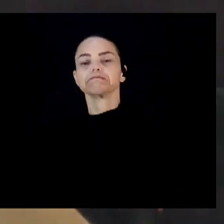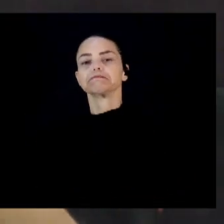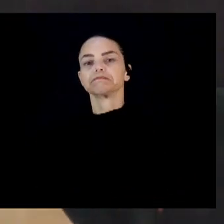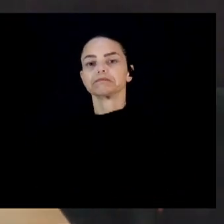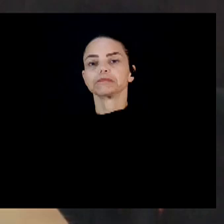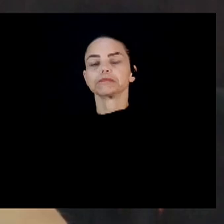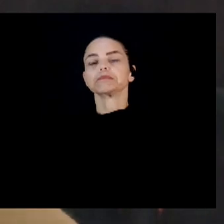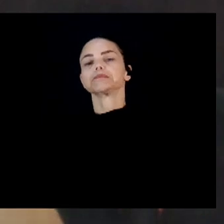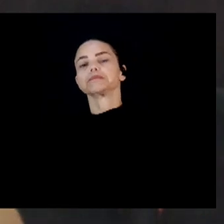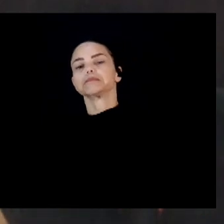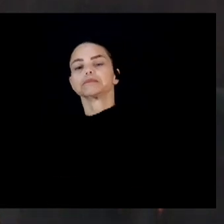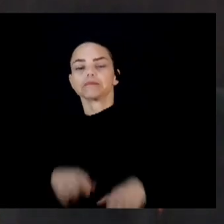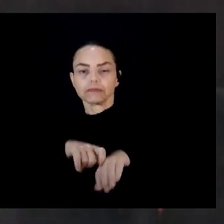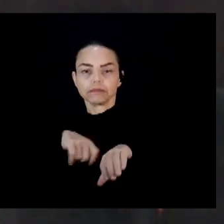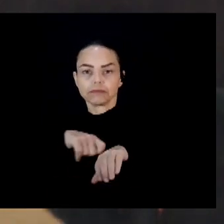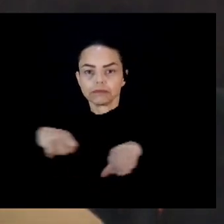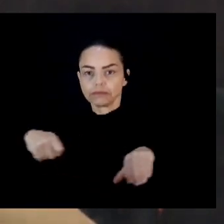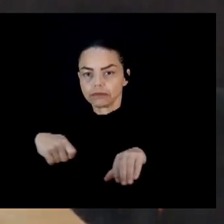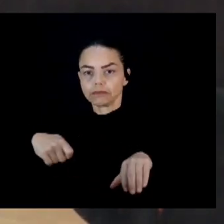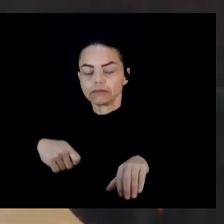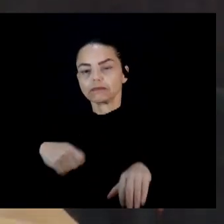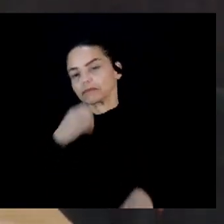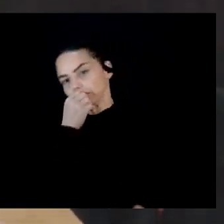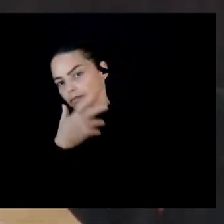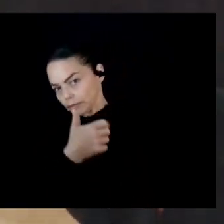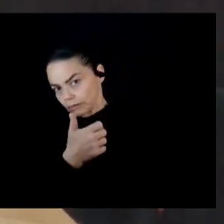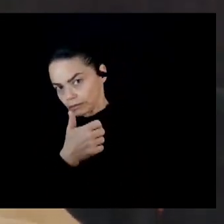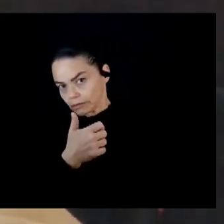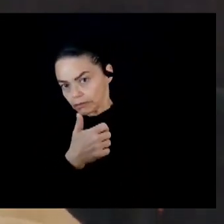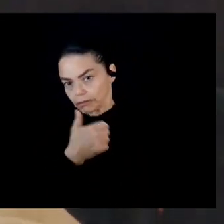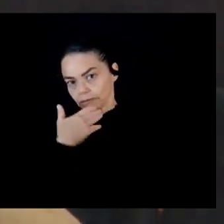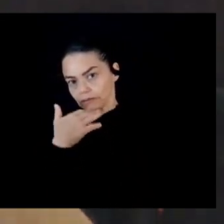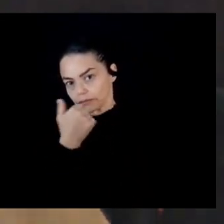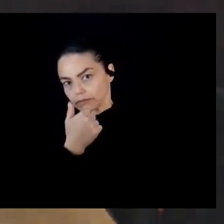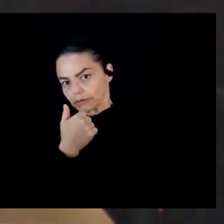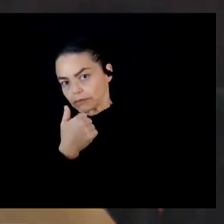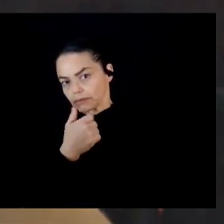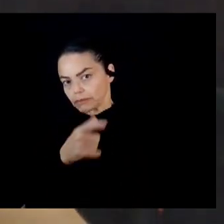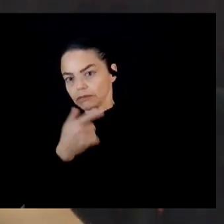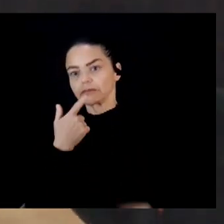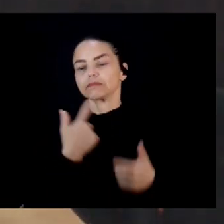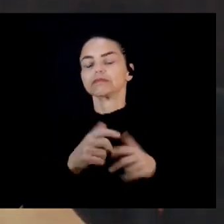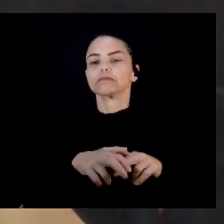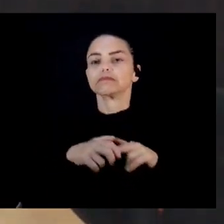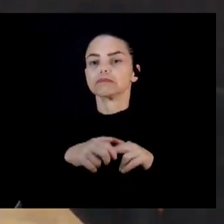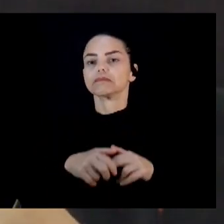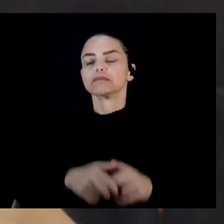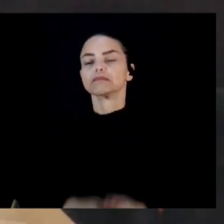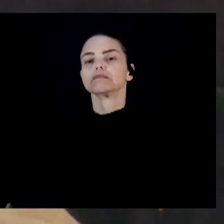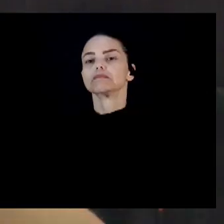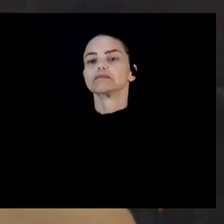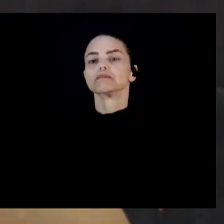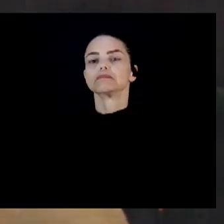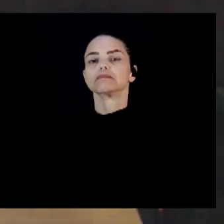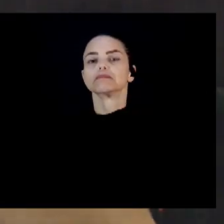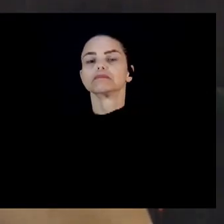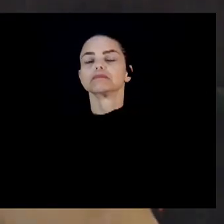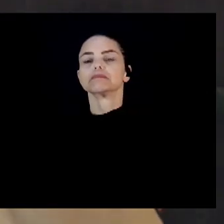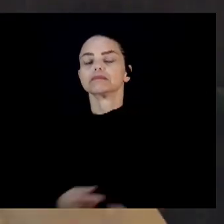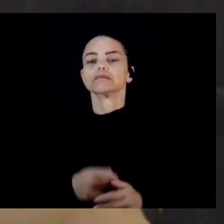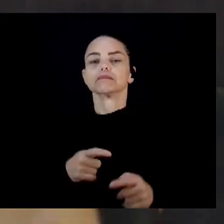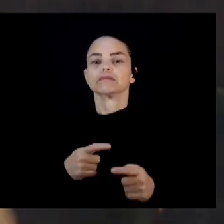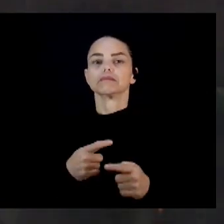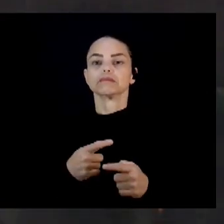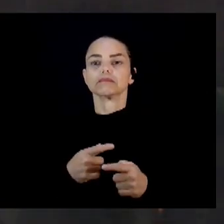que eu tenho, será que é bom? Ele tá com tênis melhor. Será que é por isso que ele performou melhor? Às vezes também pode entrar nisso também.